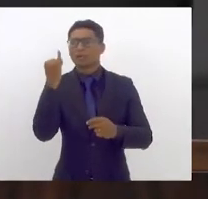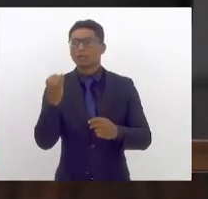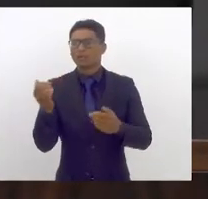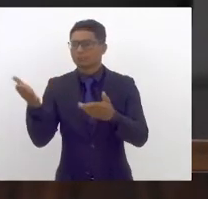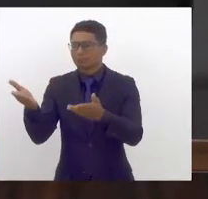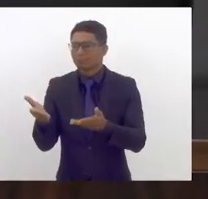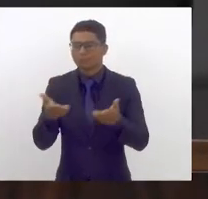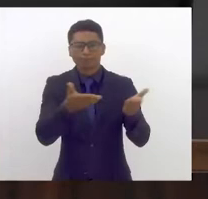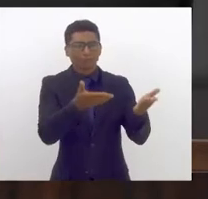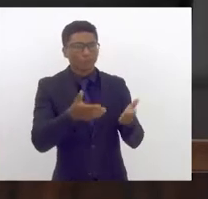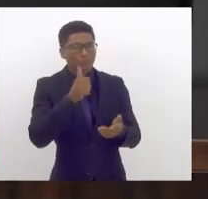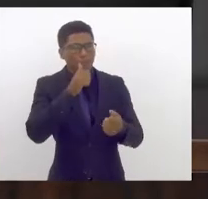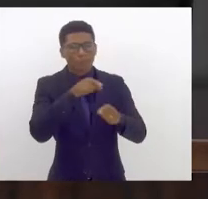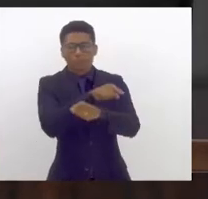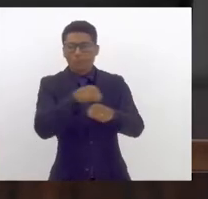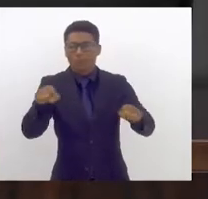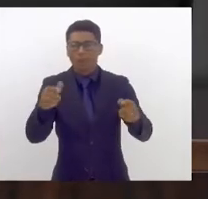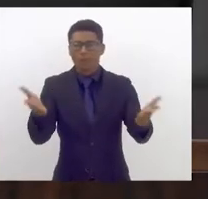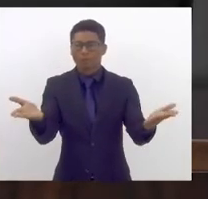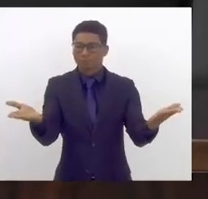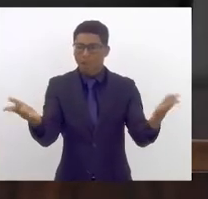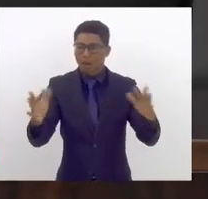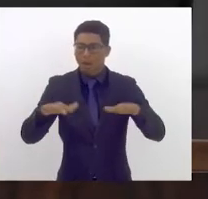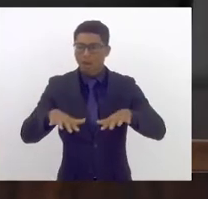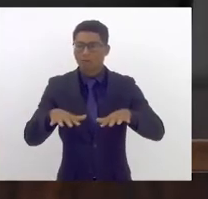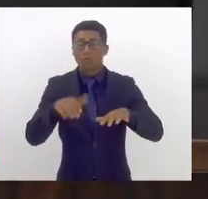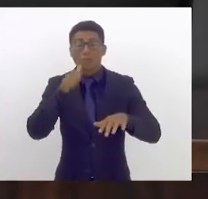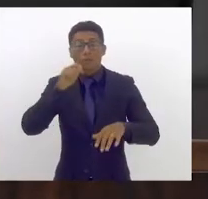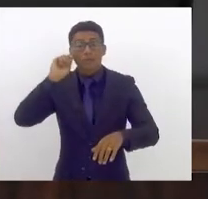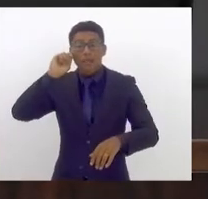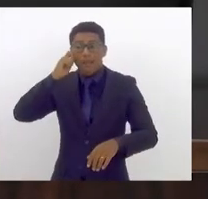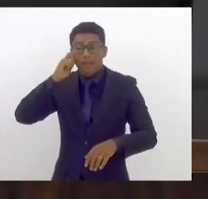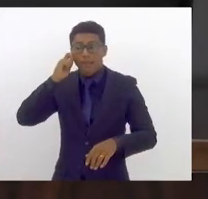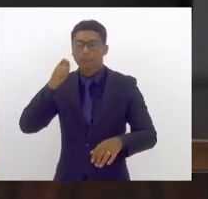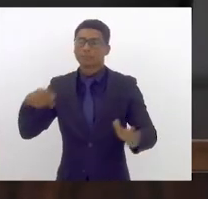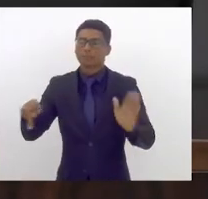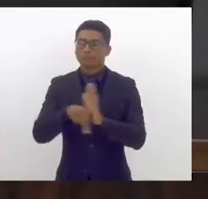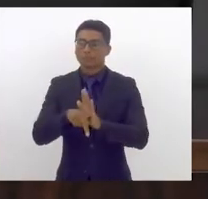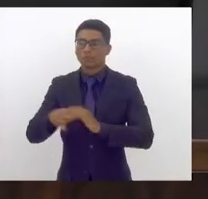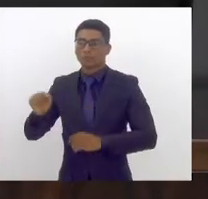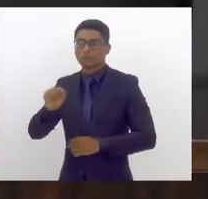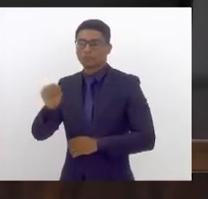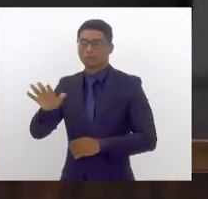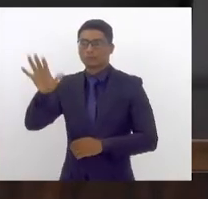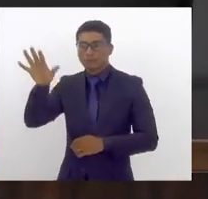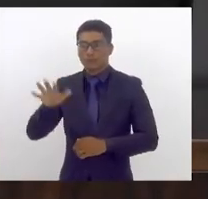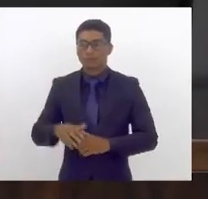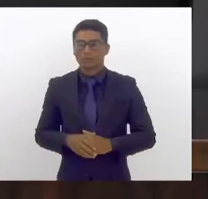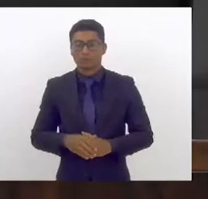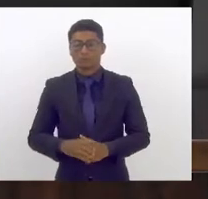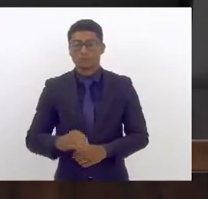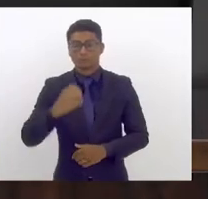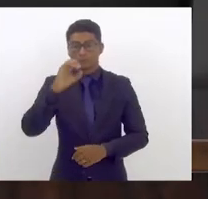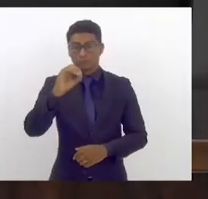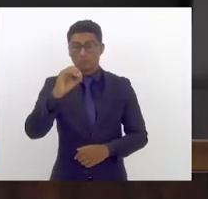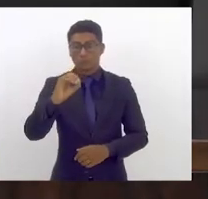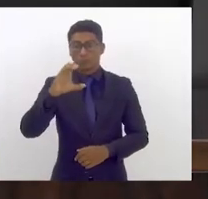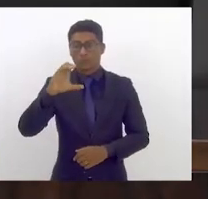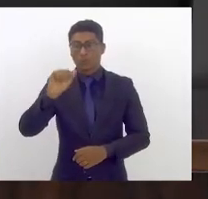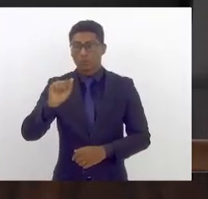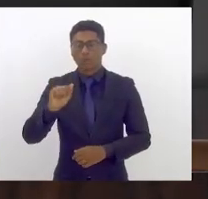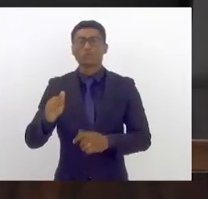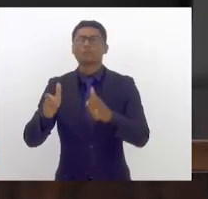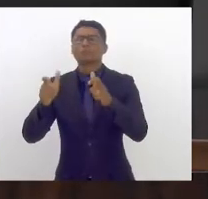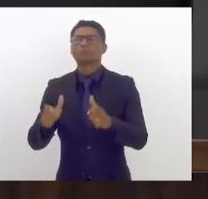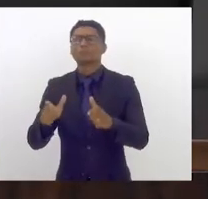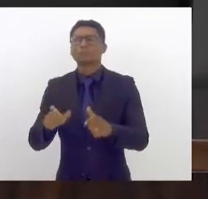o trabalho de mulheres mulheres negras mulheres da Periferia e louca tá lá em